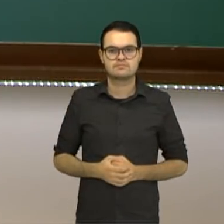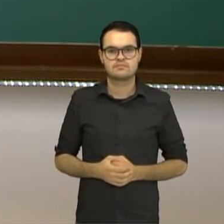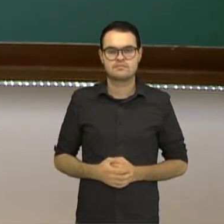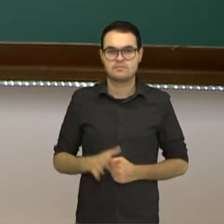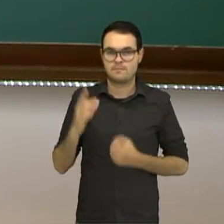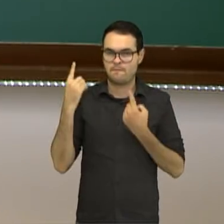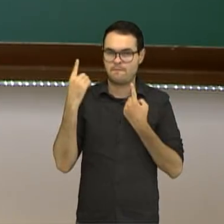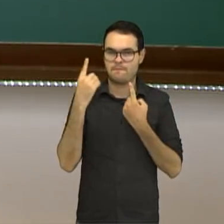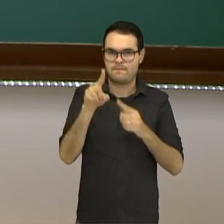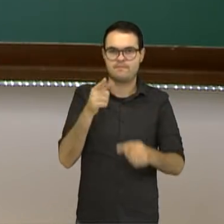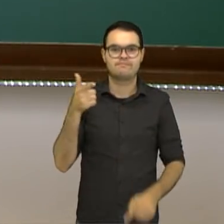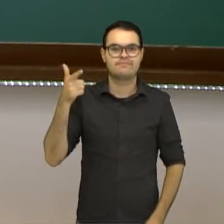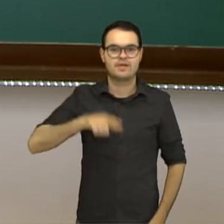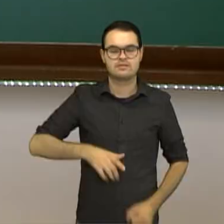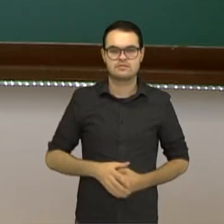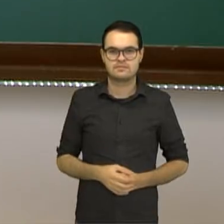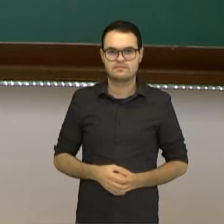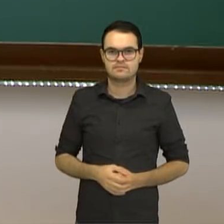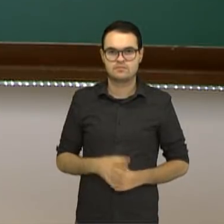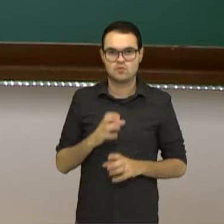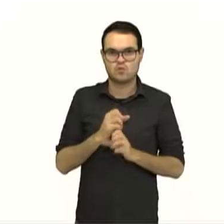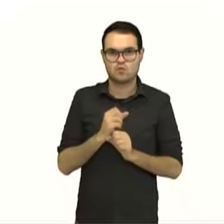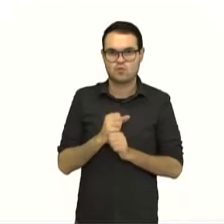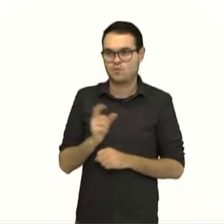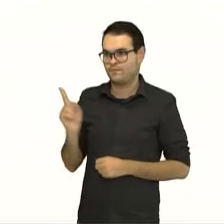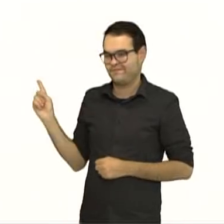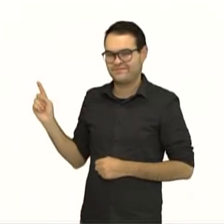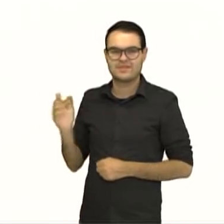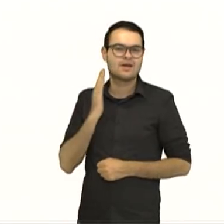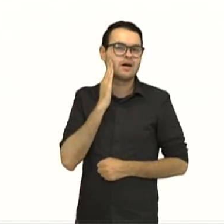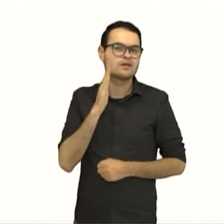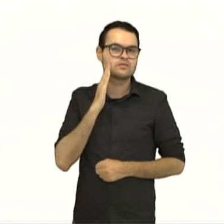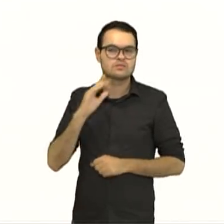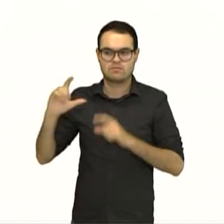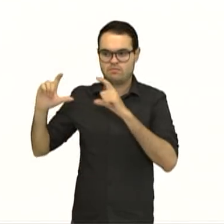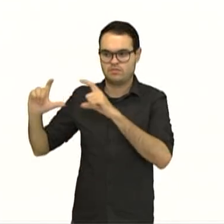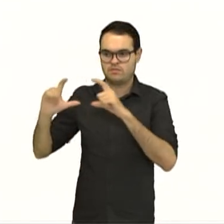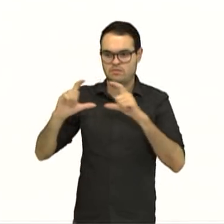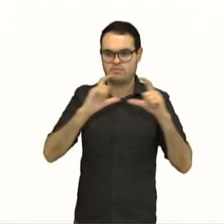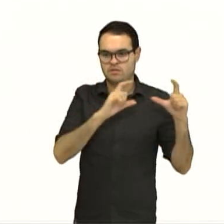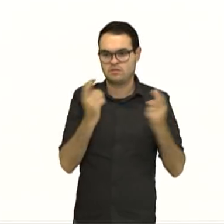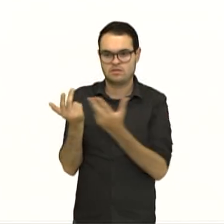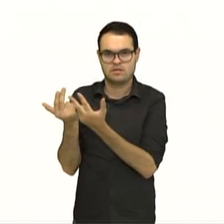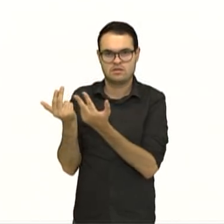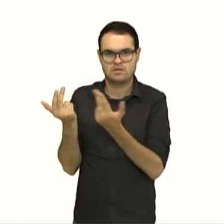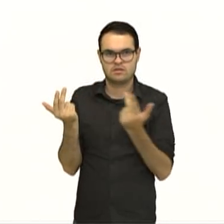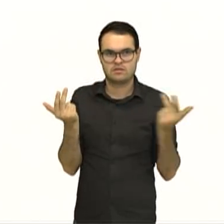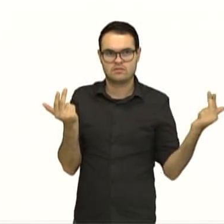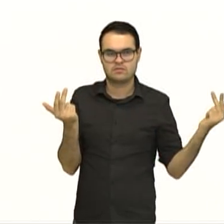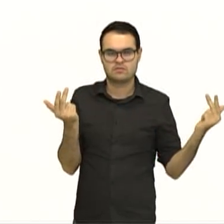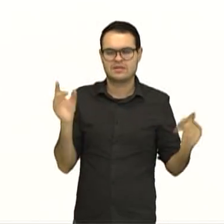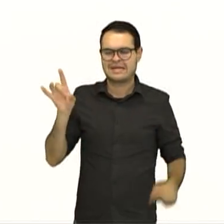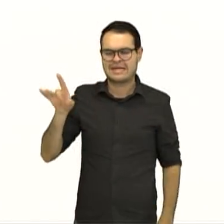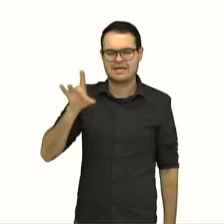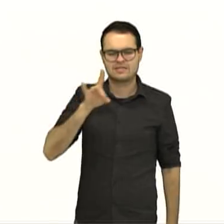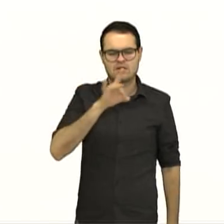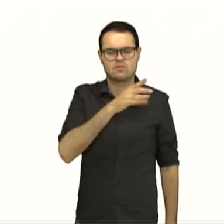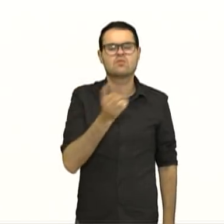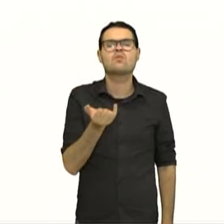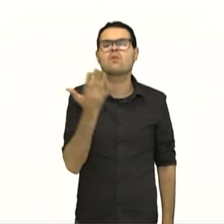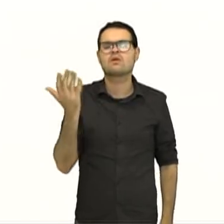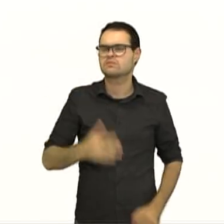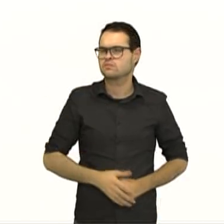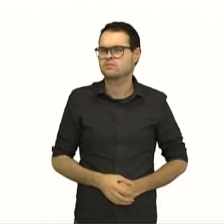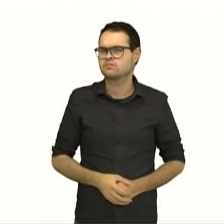um desafio. No cálculo abaixo, os cartões azuis têm mesmo valor. Quanto que vale cada um?